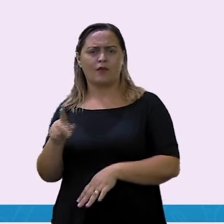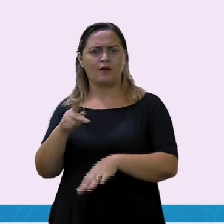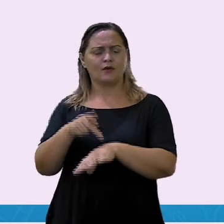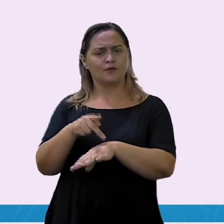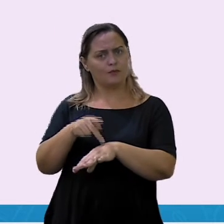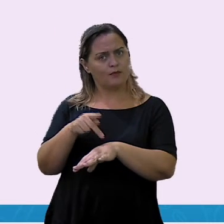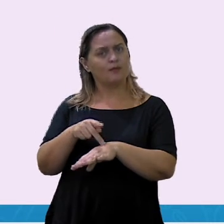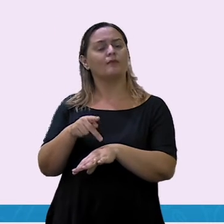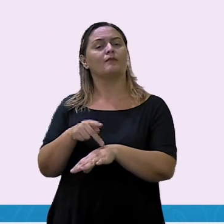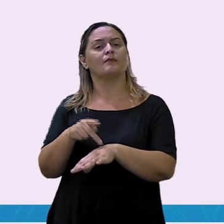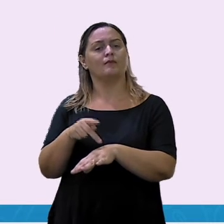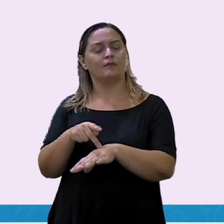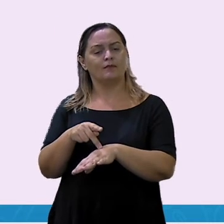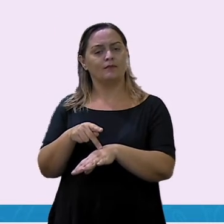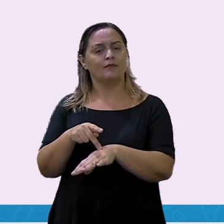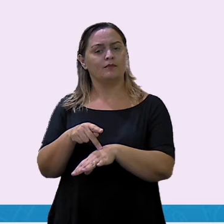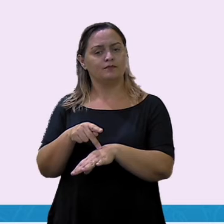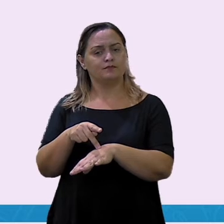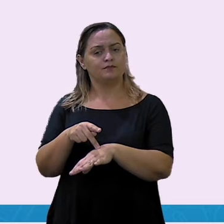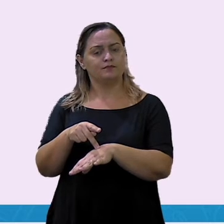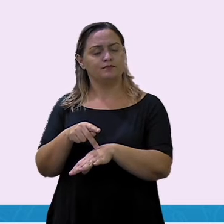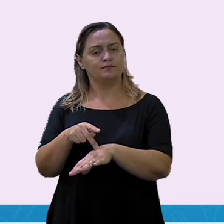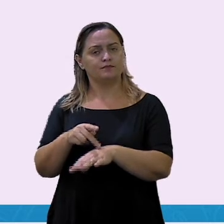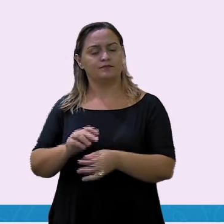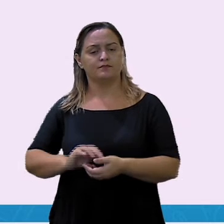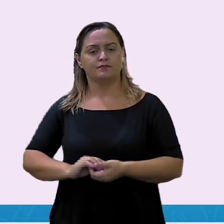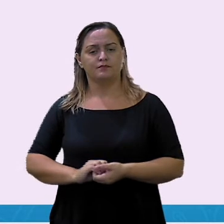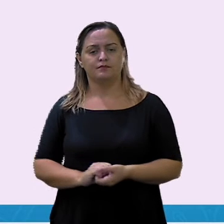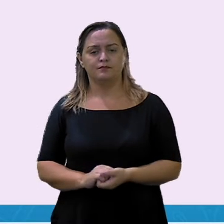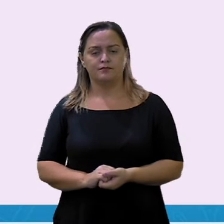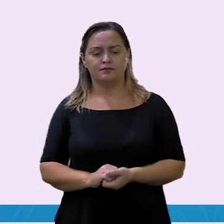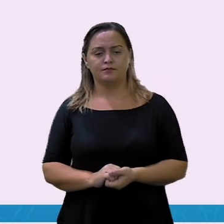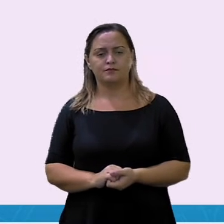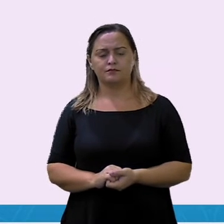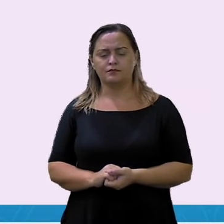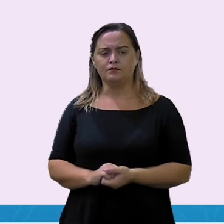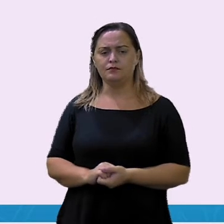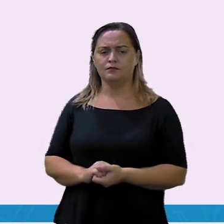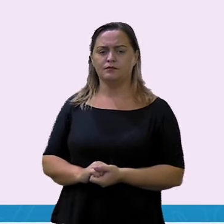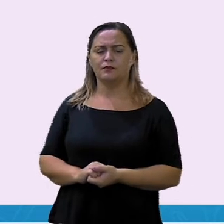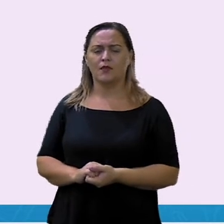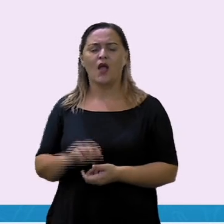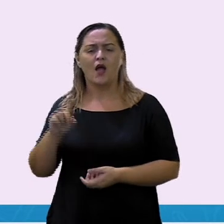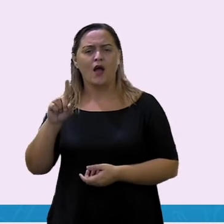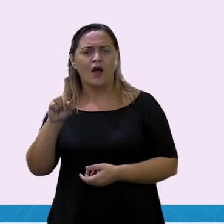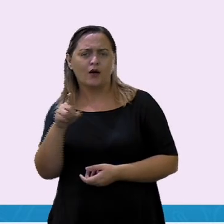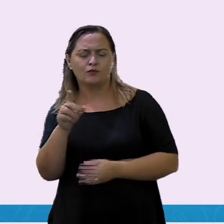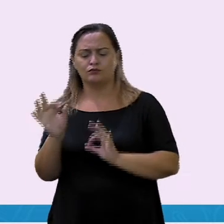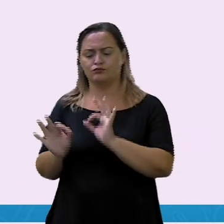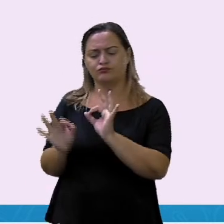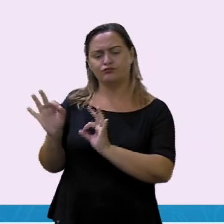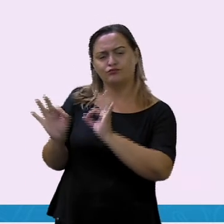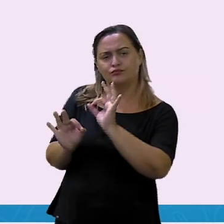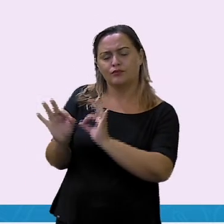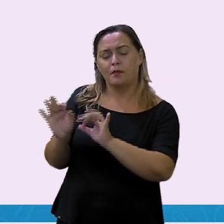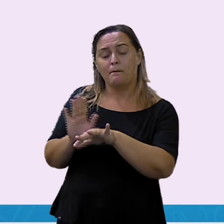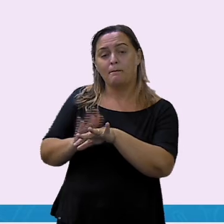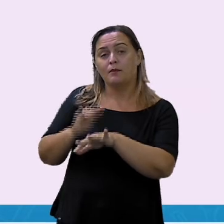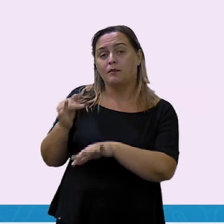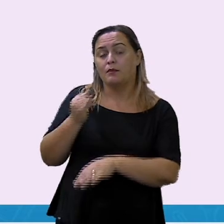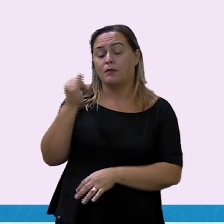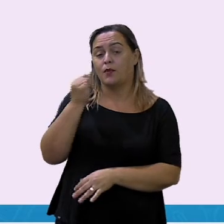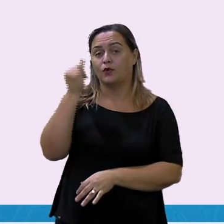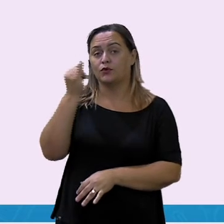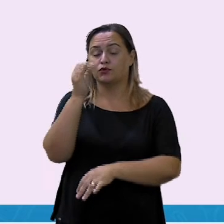Portinari, representa o santo que dá nome à igreja. Então, assim, foi um dos projetos mais importantes, e